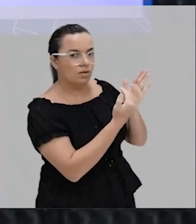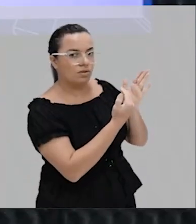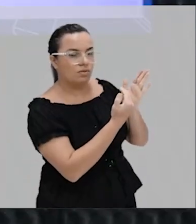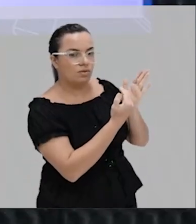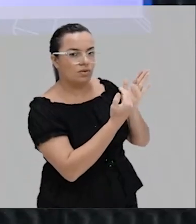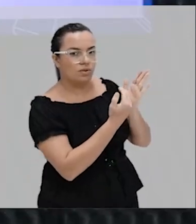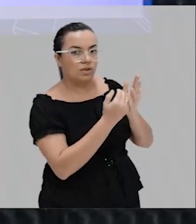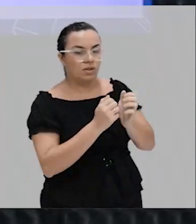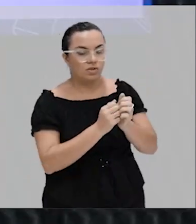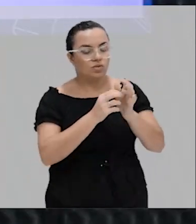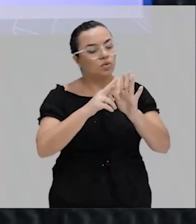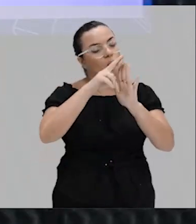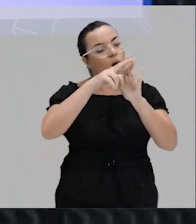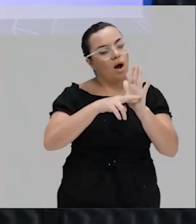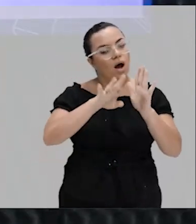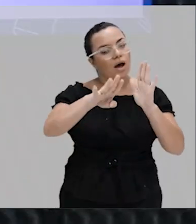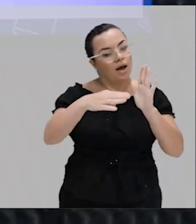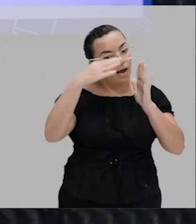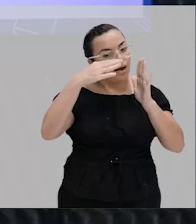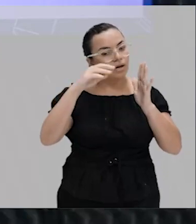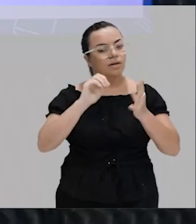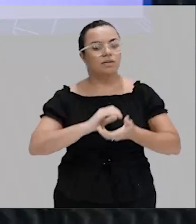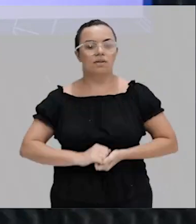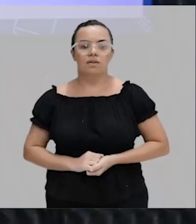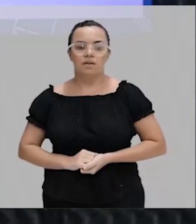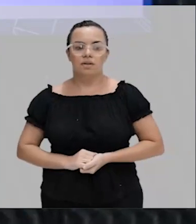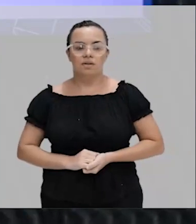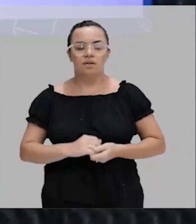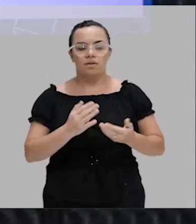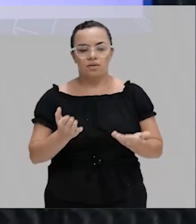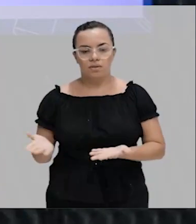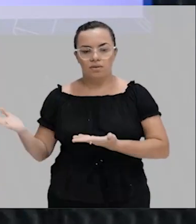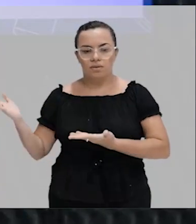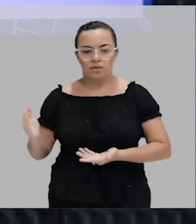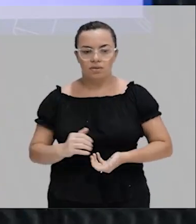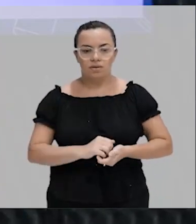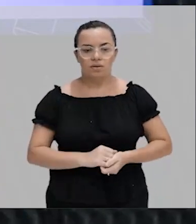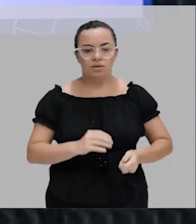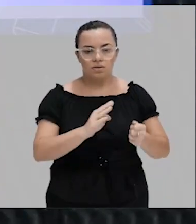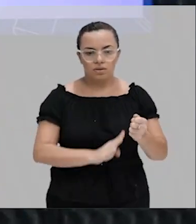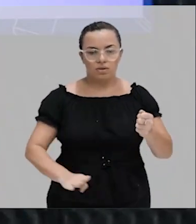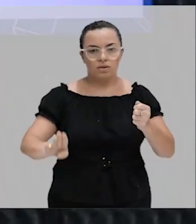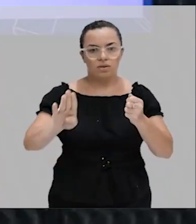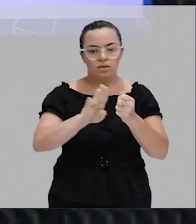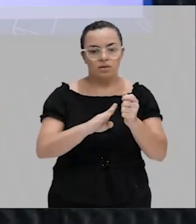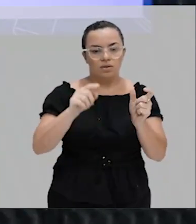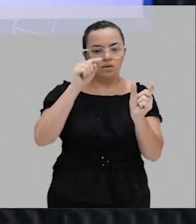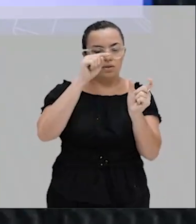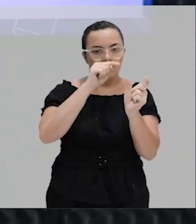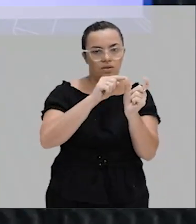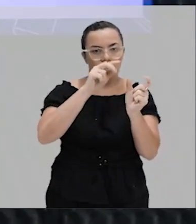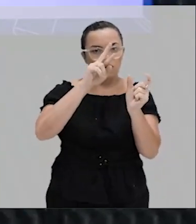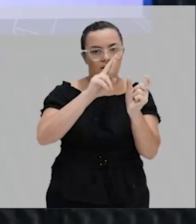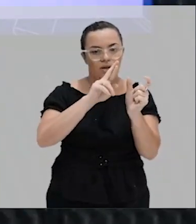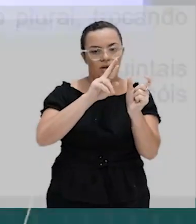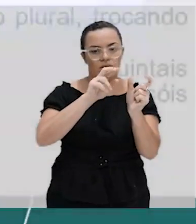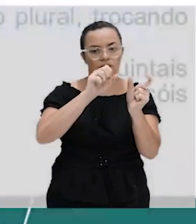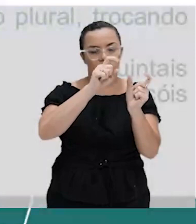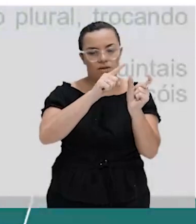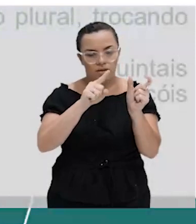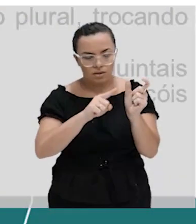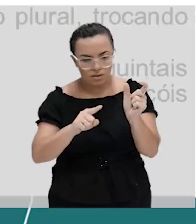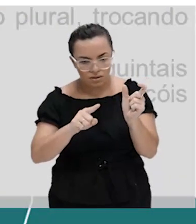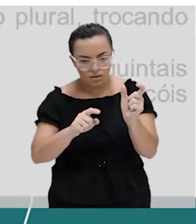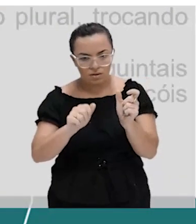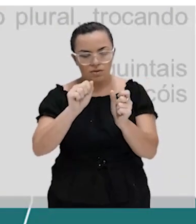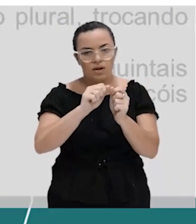regra. Os substantivos terminados em R e Z fazem o plural pelo acréscimo de ES. Por